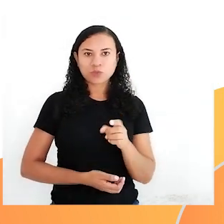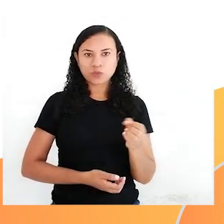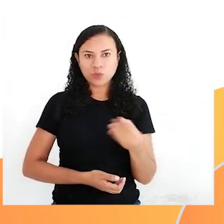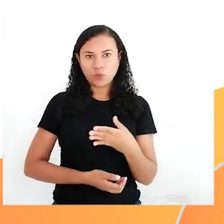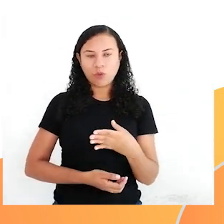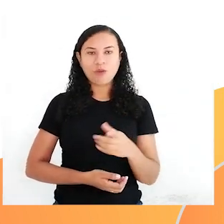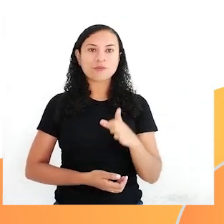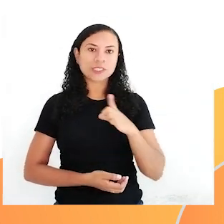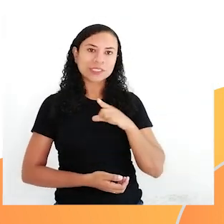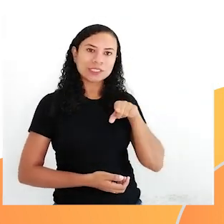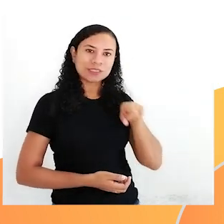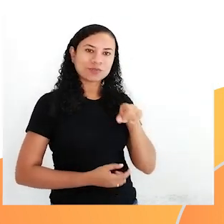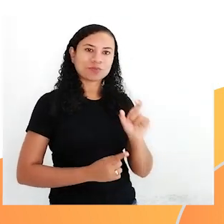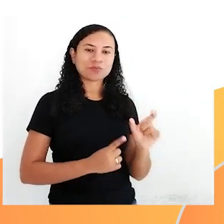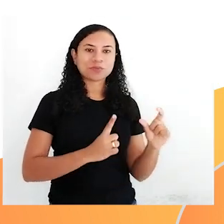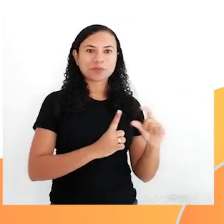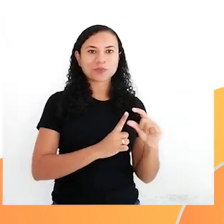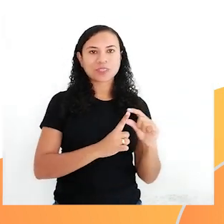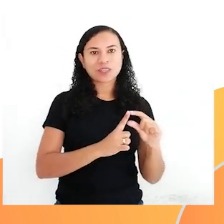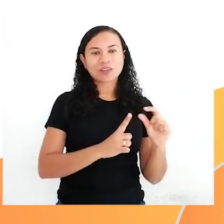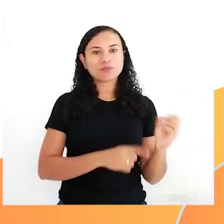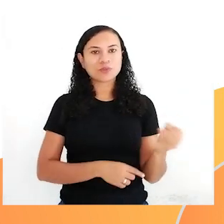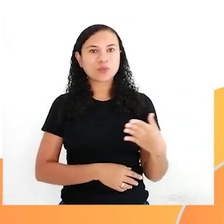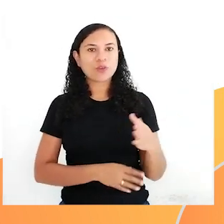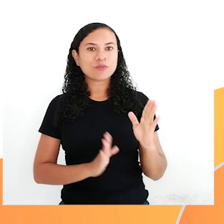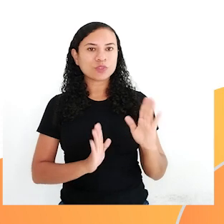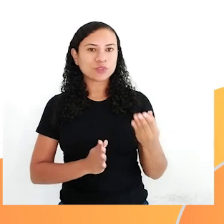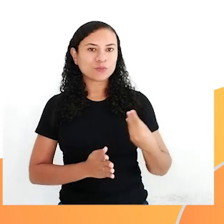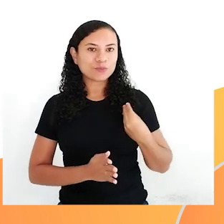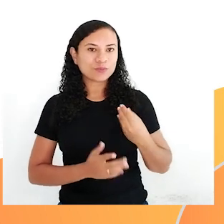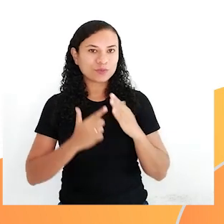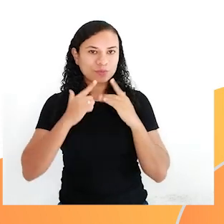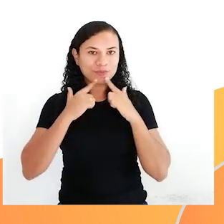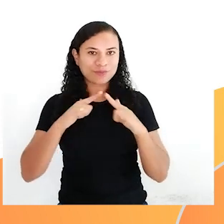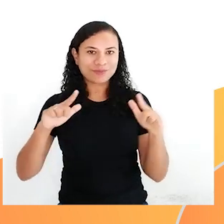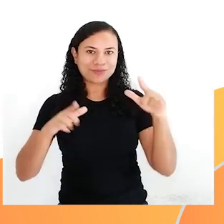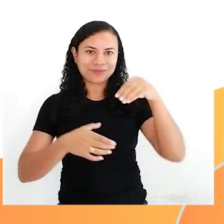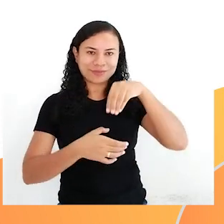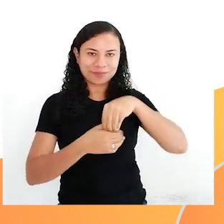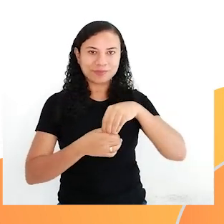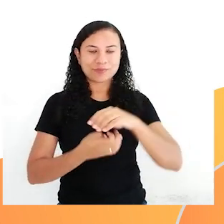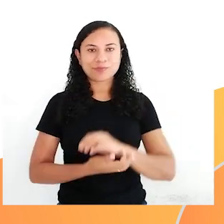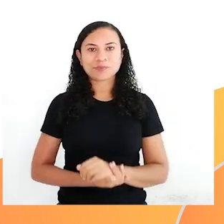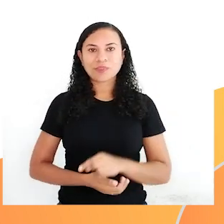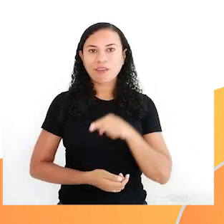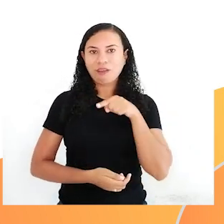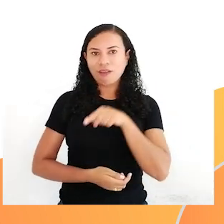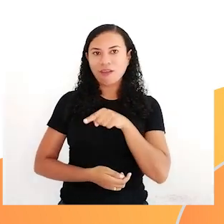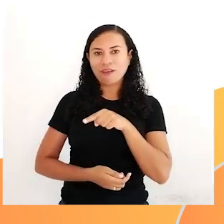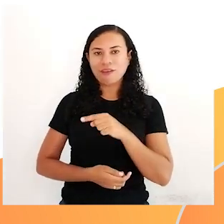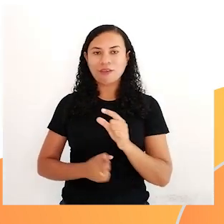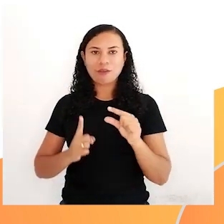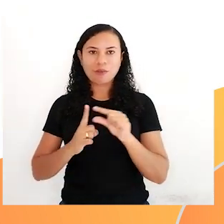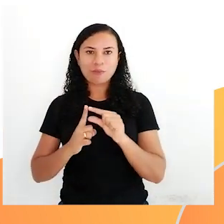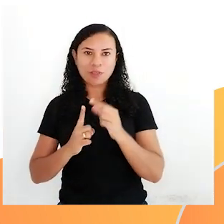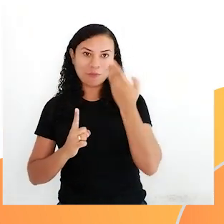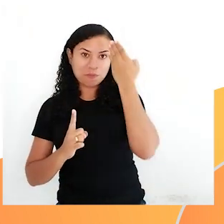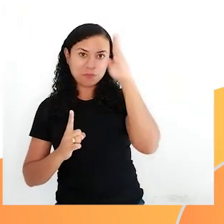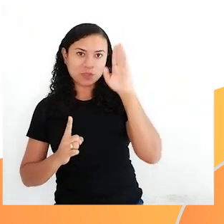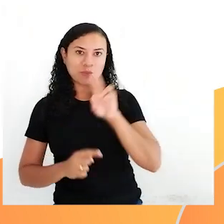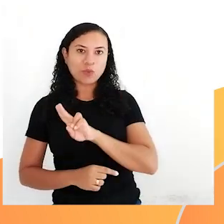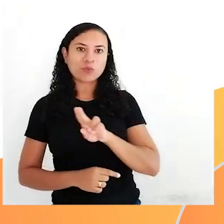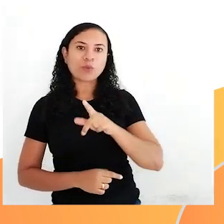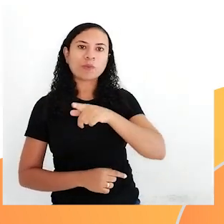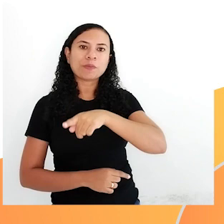que surgem a partir de palavras já existentes na nossa língua. As que dão origem são chamadas de